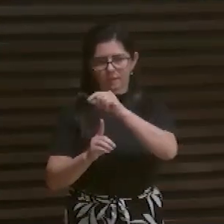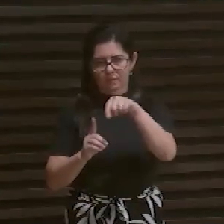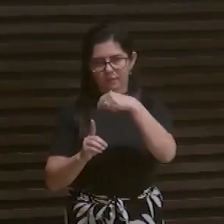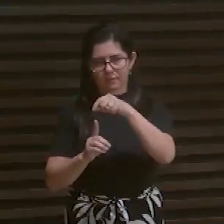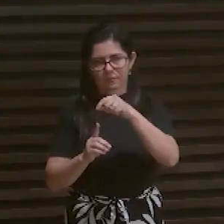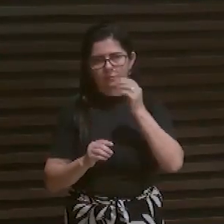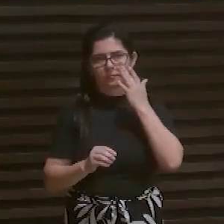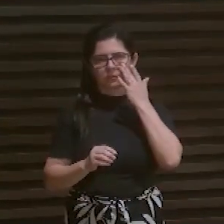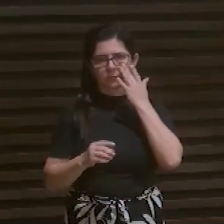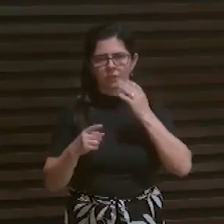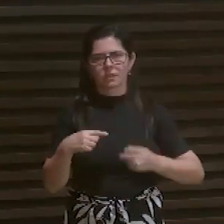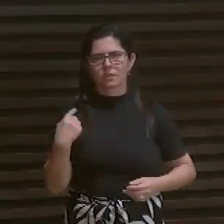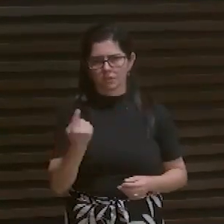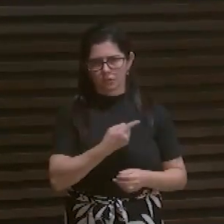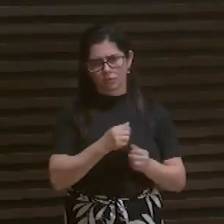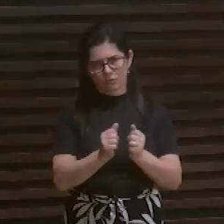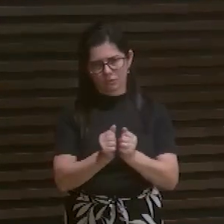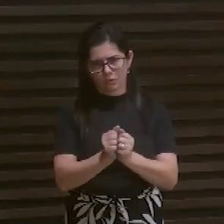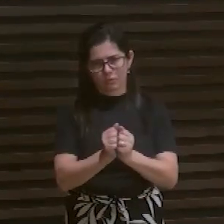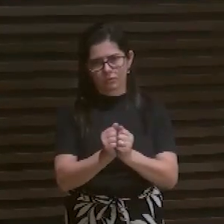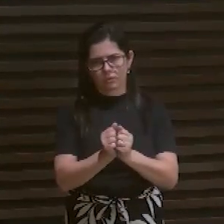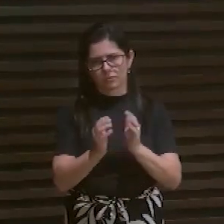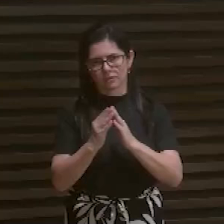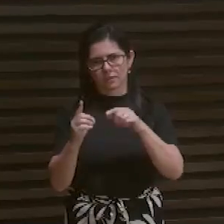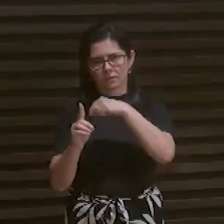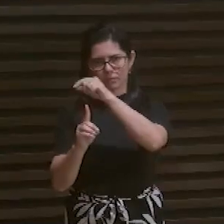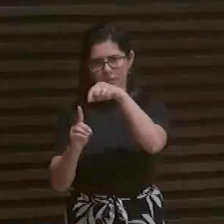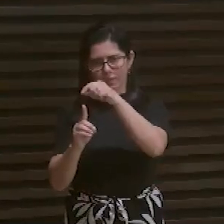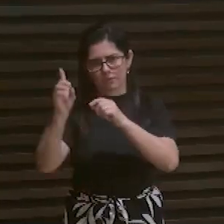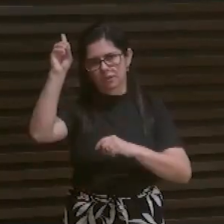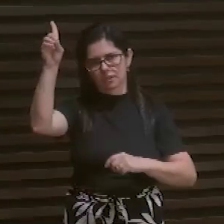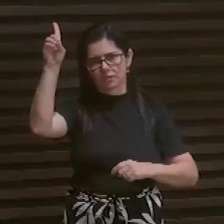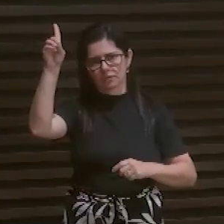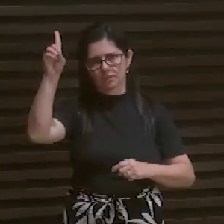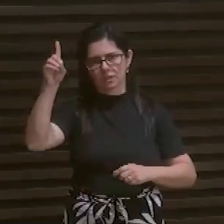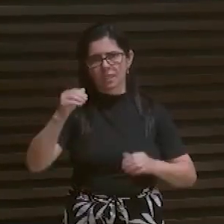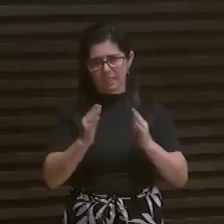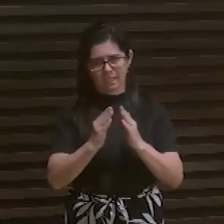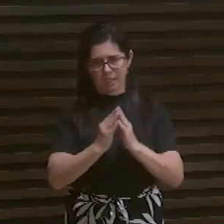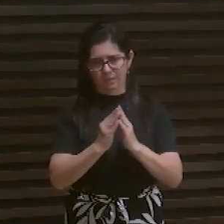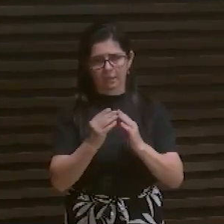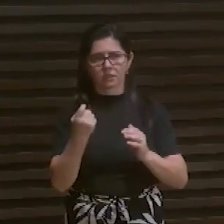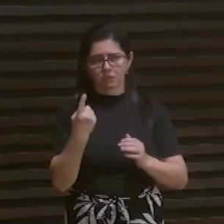Nós juntos somos o santuário de Deus. Eu em casa sozinho, eu não sou esse santuário de Deus que ele está falando